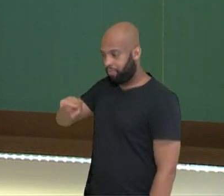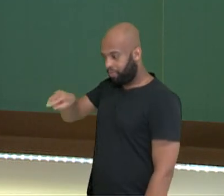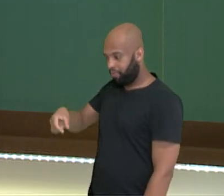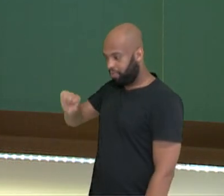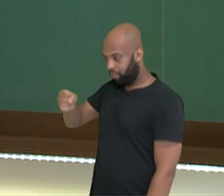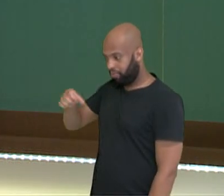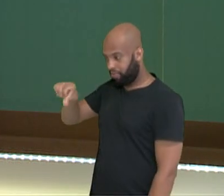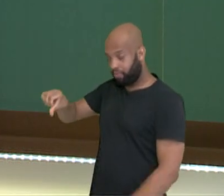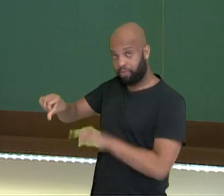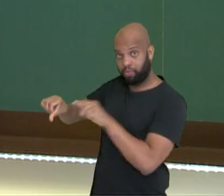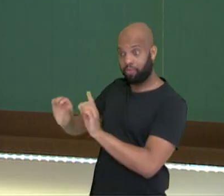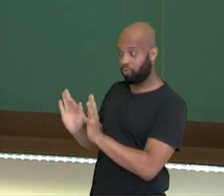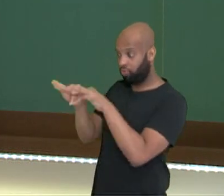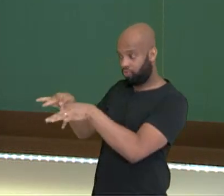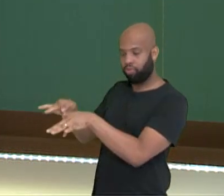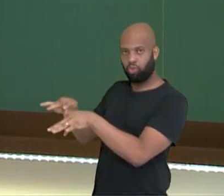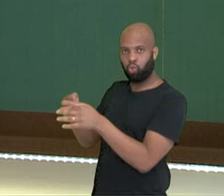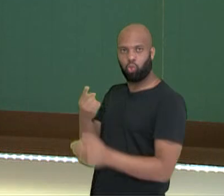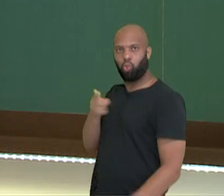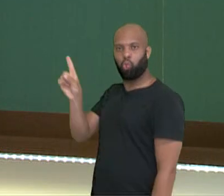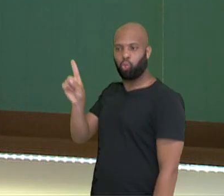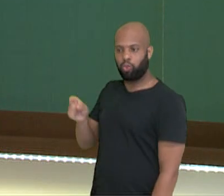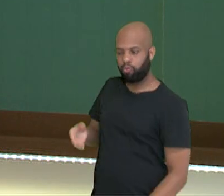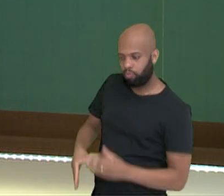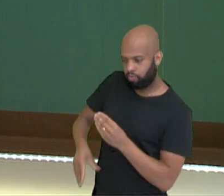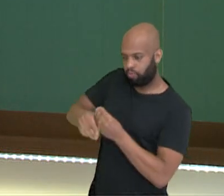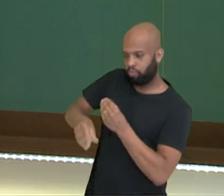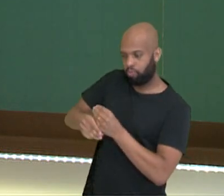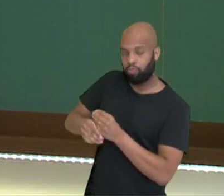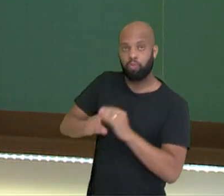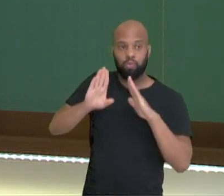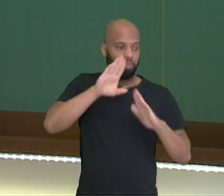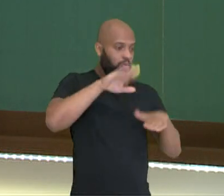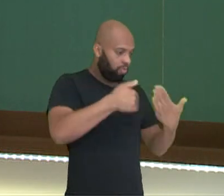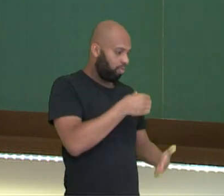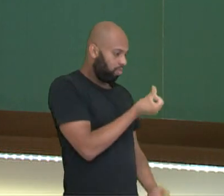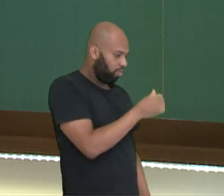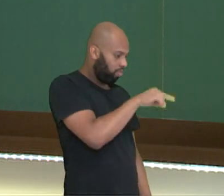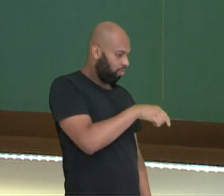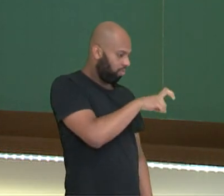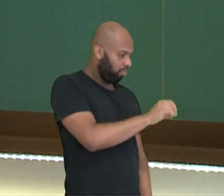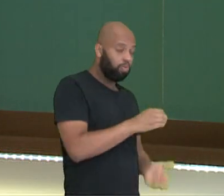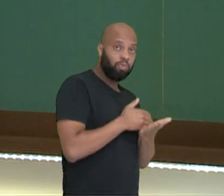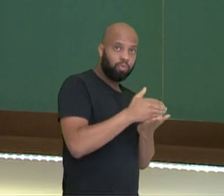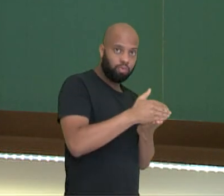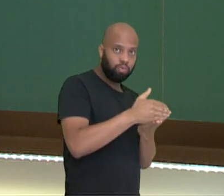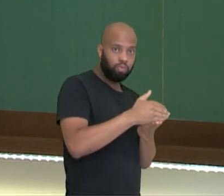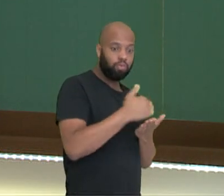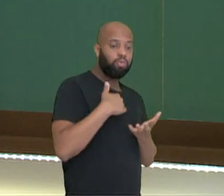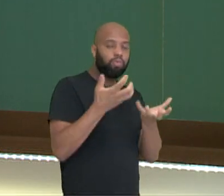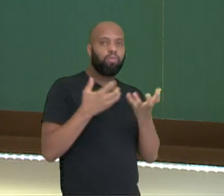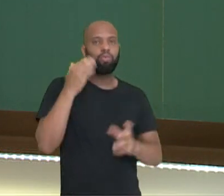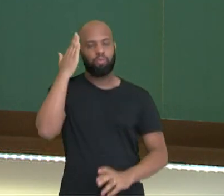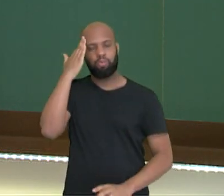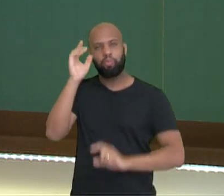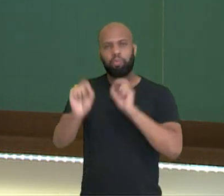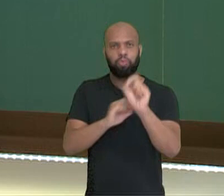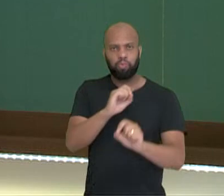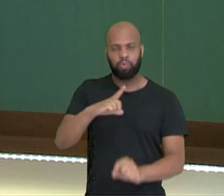7,89 foi o valor final com os aumentos. R$ 6,50 era o valor inicial. Então, eu quero saber assim, ó,